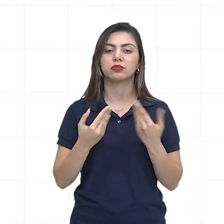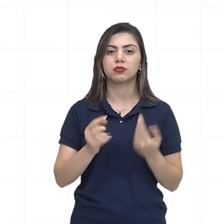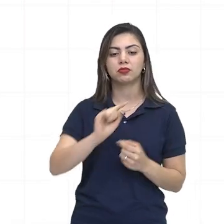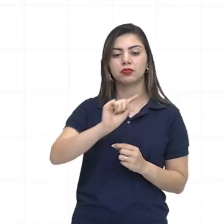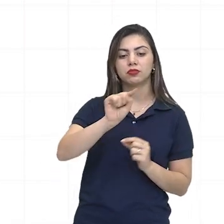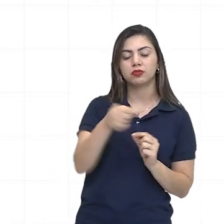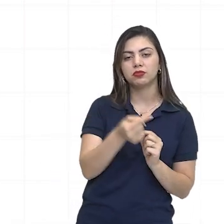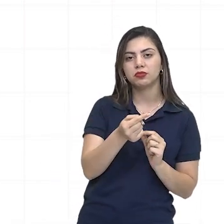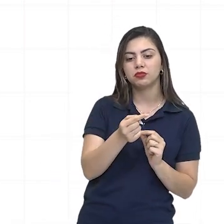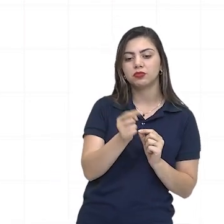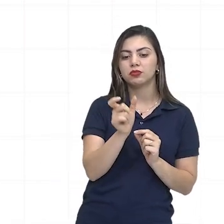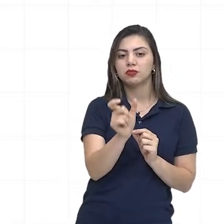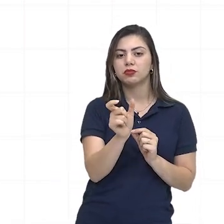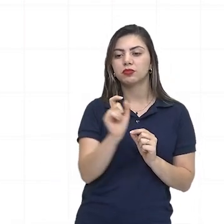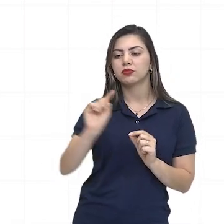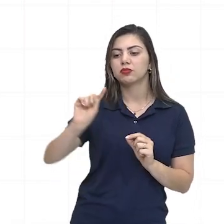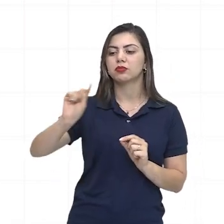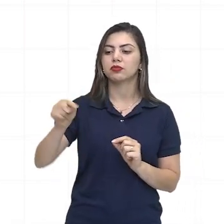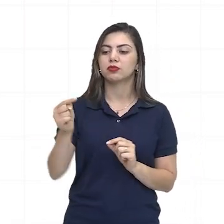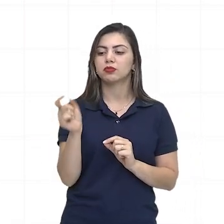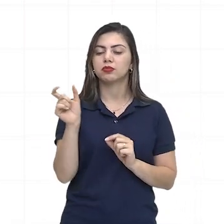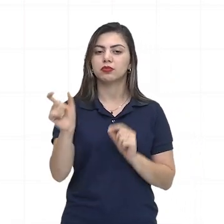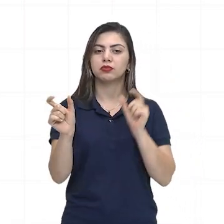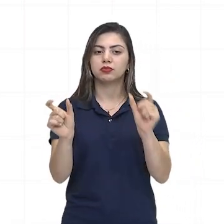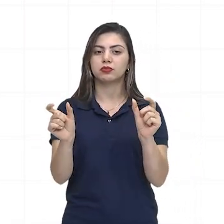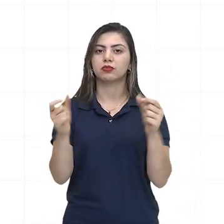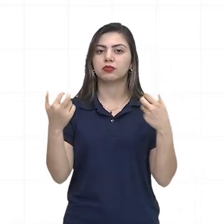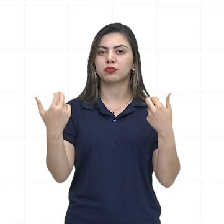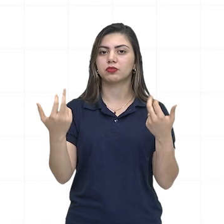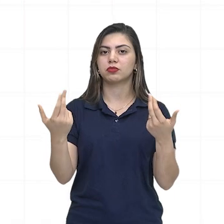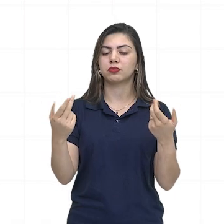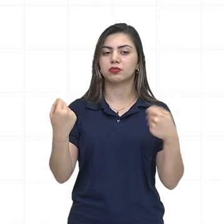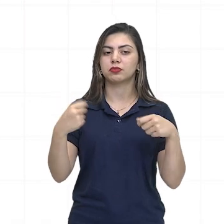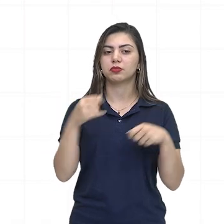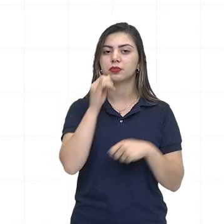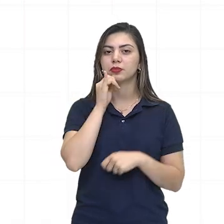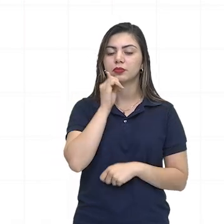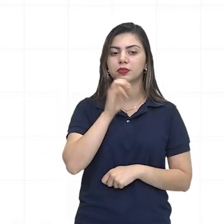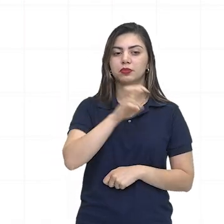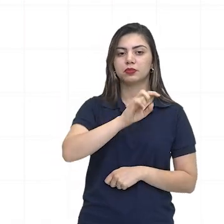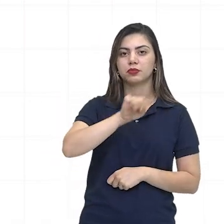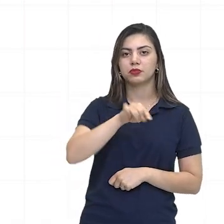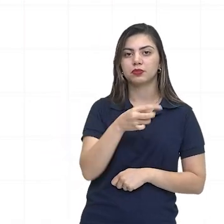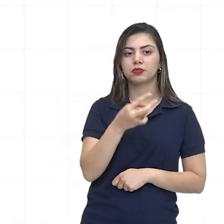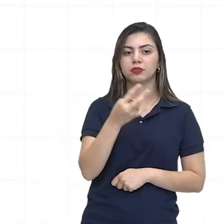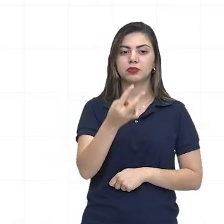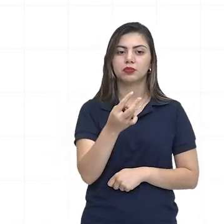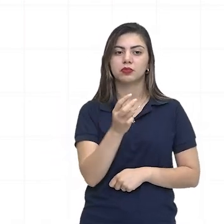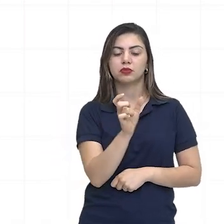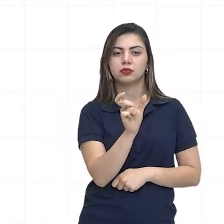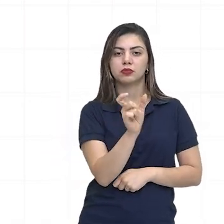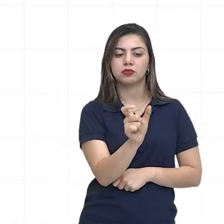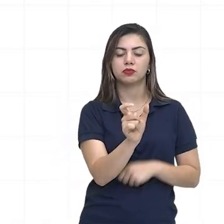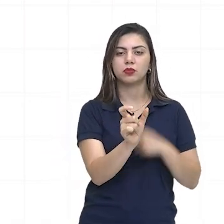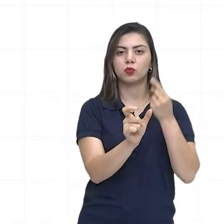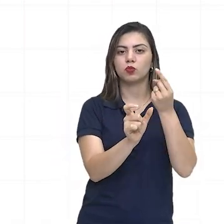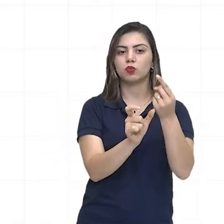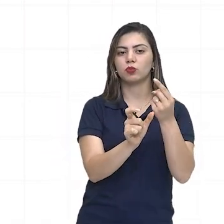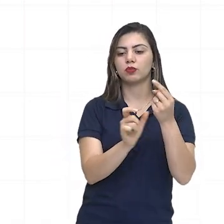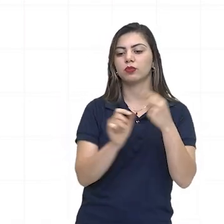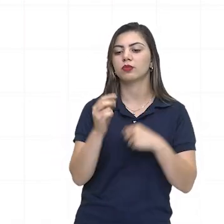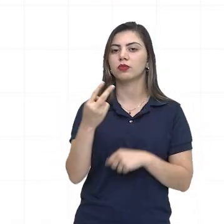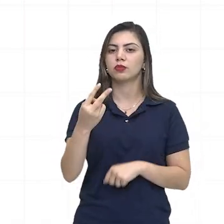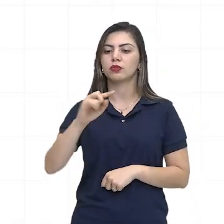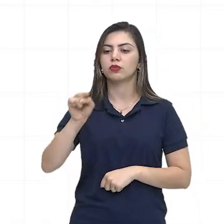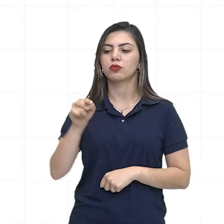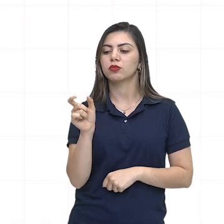as casas decimais. Aqui no 5,2 a gente tem uma casa decimal. E no 2 a gente precisa também